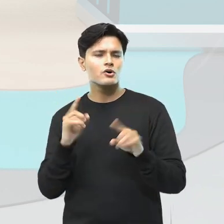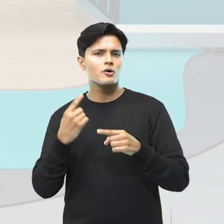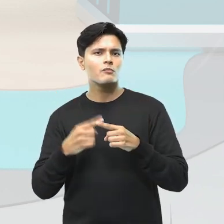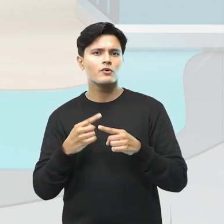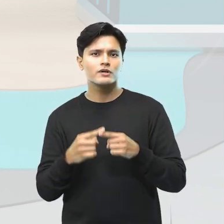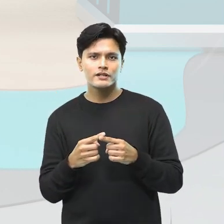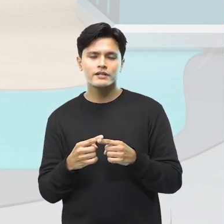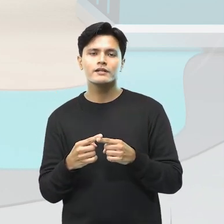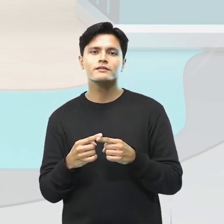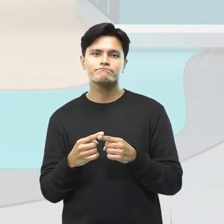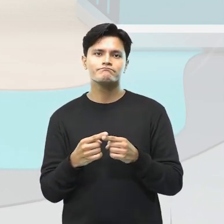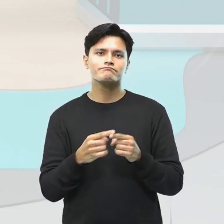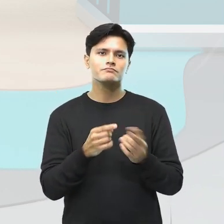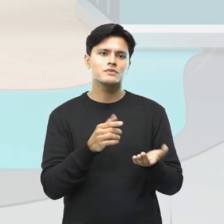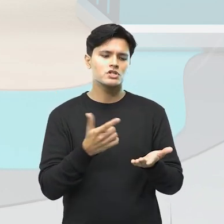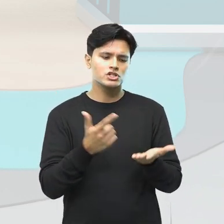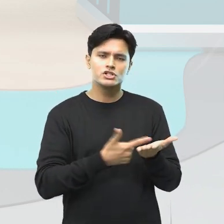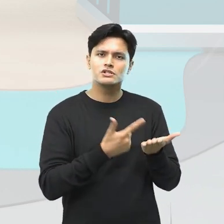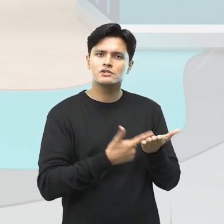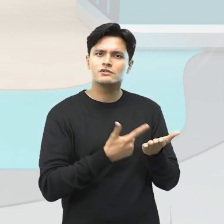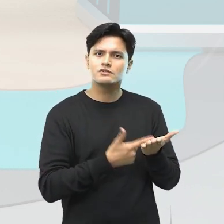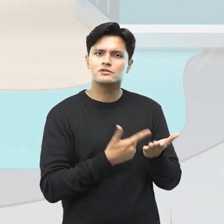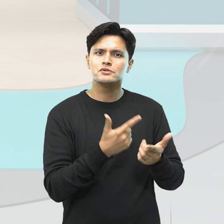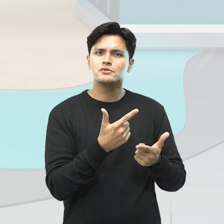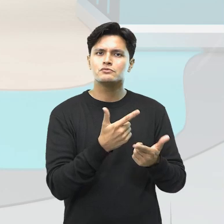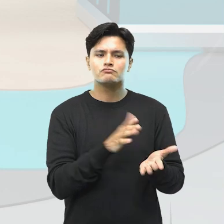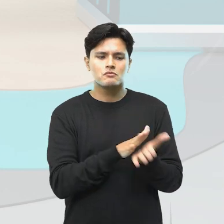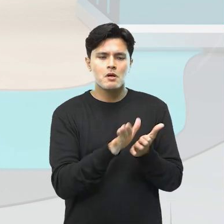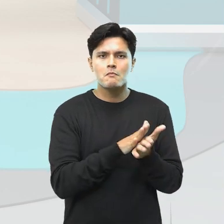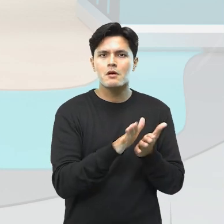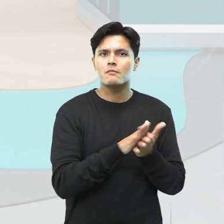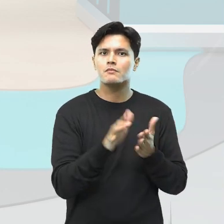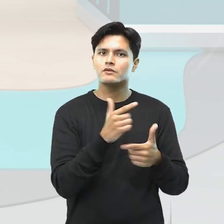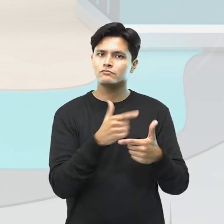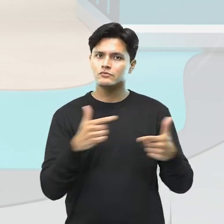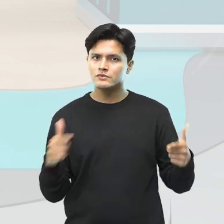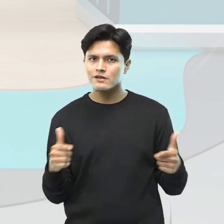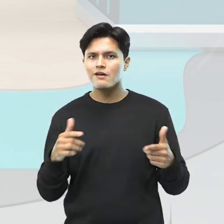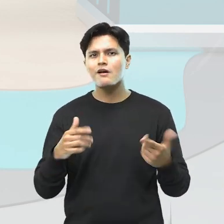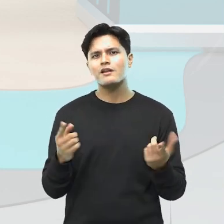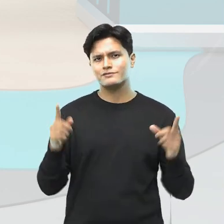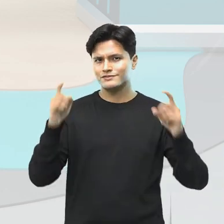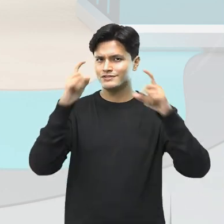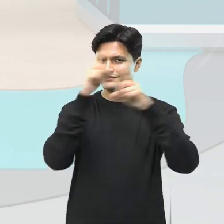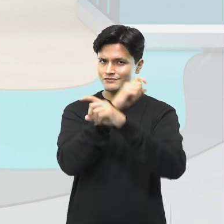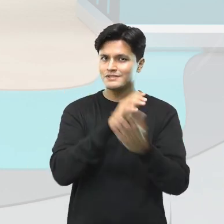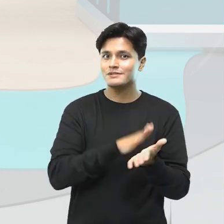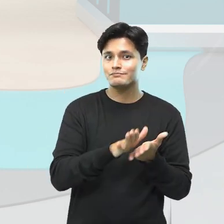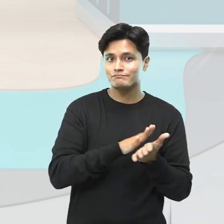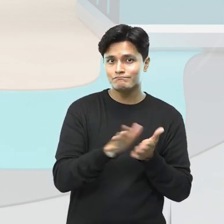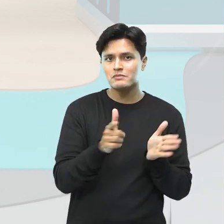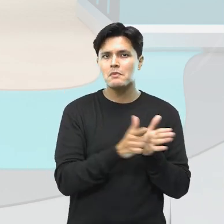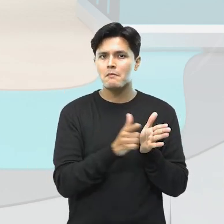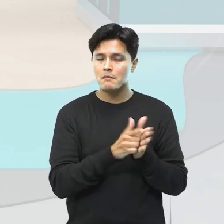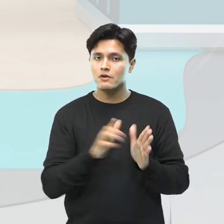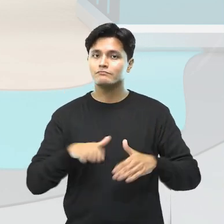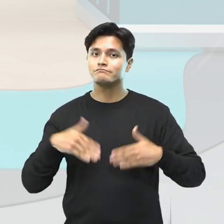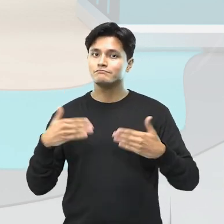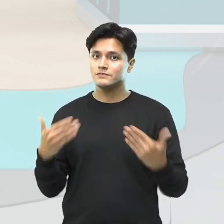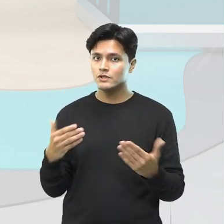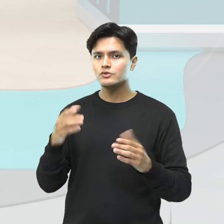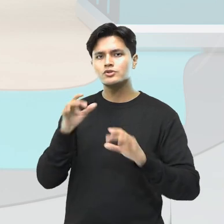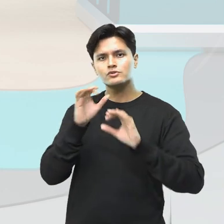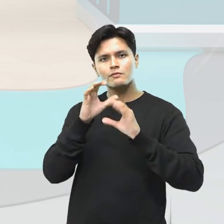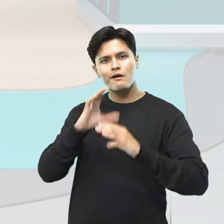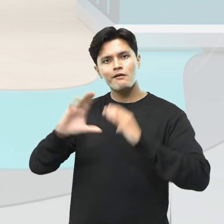né, a questão de livros, de imprimir, não era fácil, certo? Então era cantada. Com o tempo